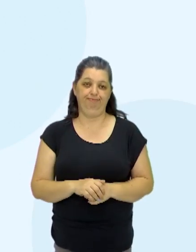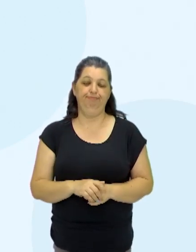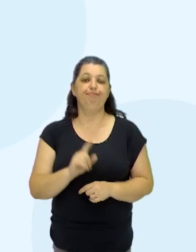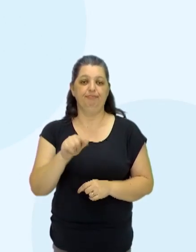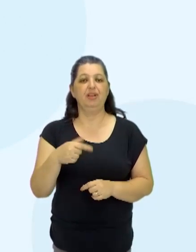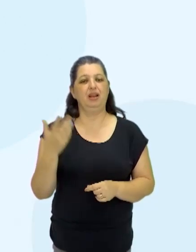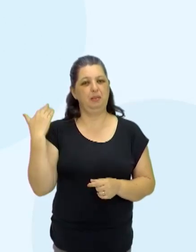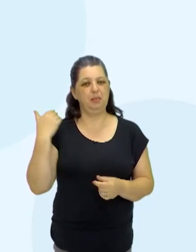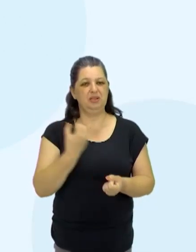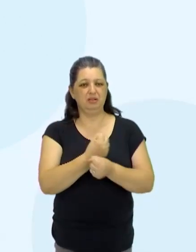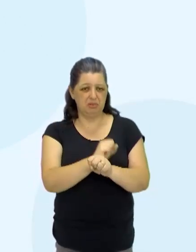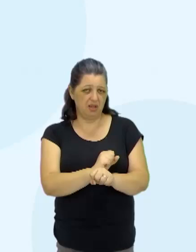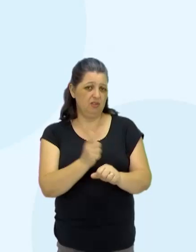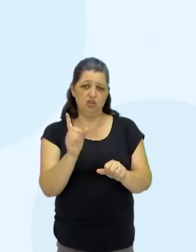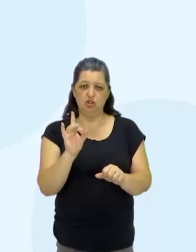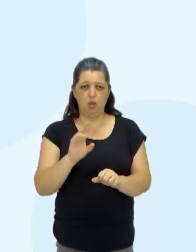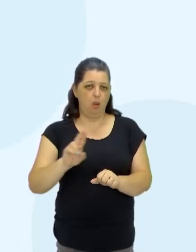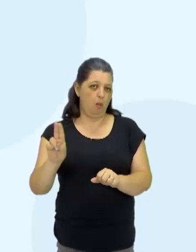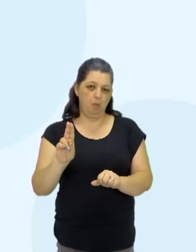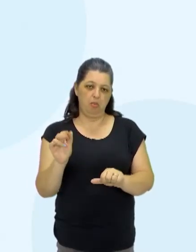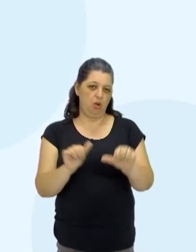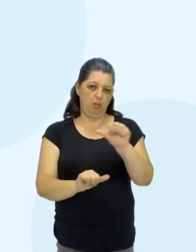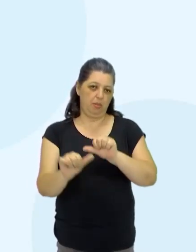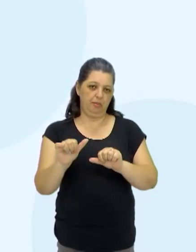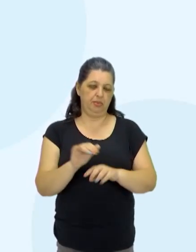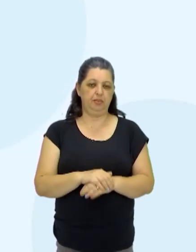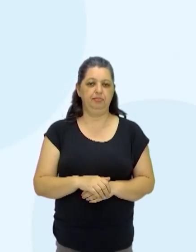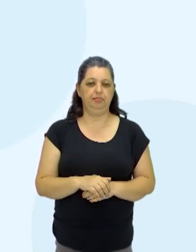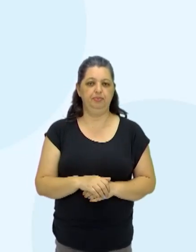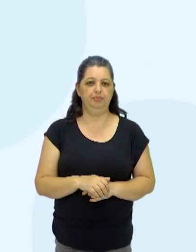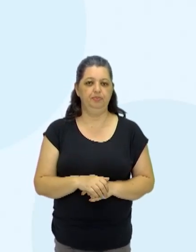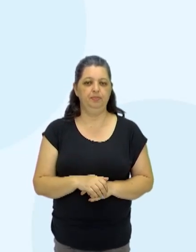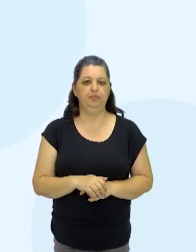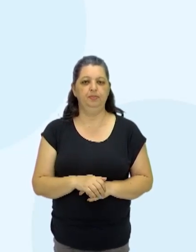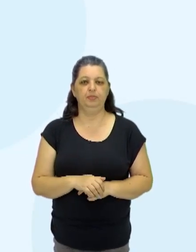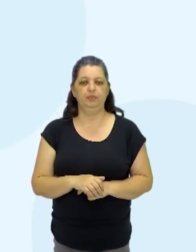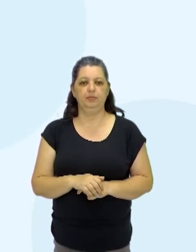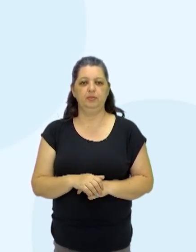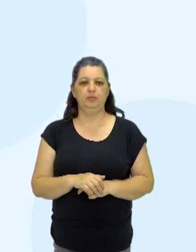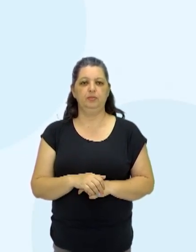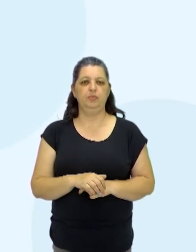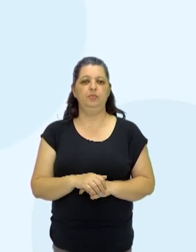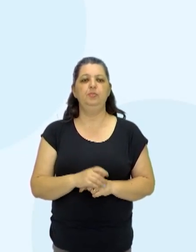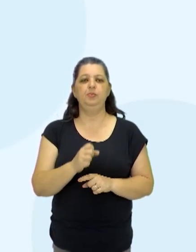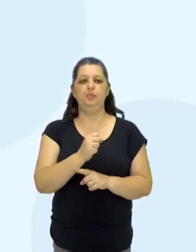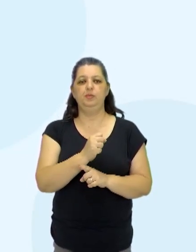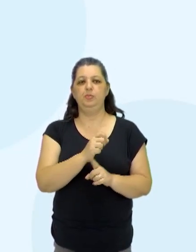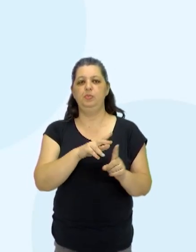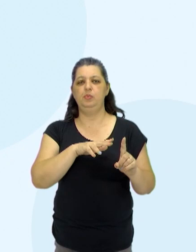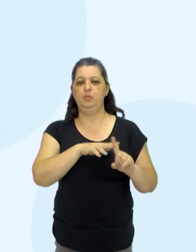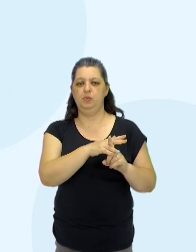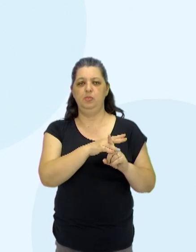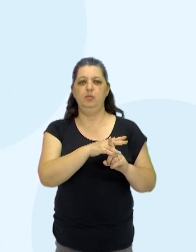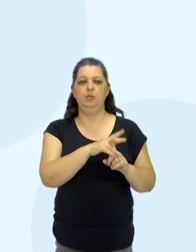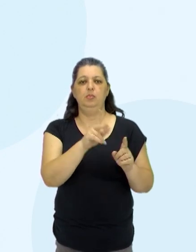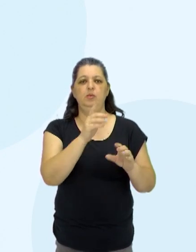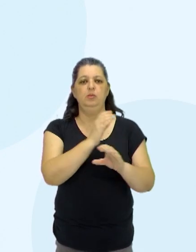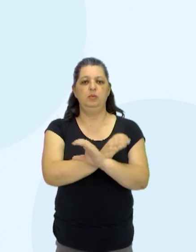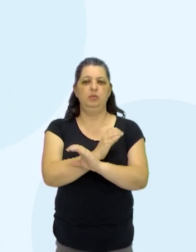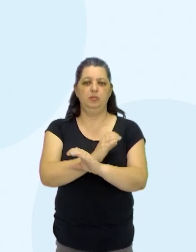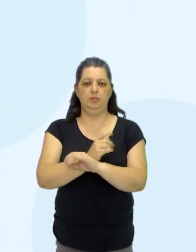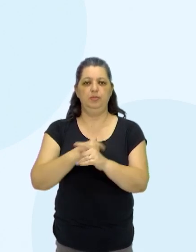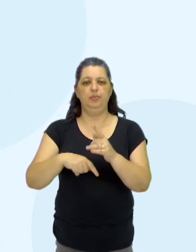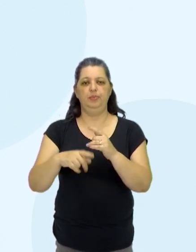escravo. No fundo, virava servo. Né? Vamos aqui falar rapidinho, né? Na sociedade civil, alguns